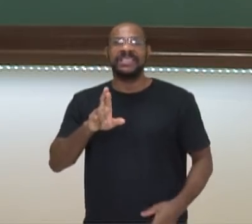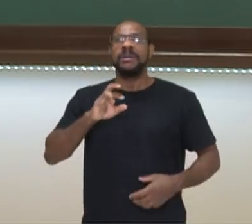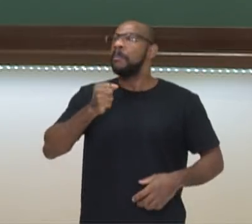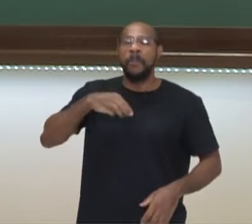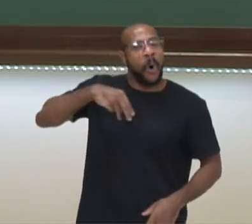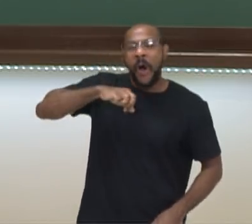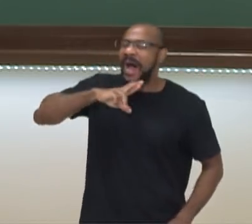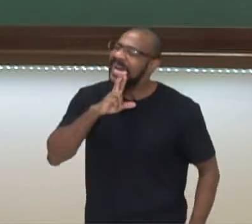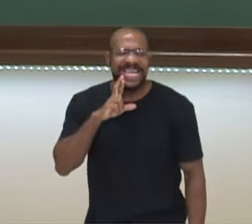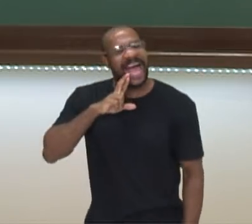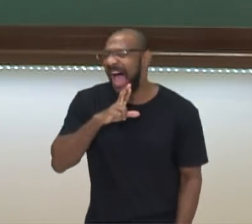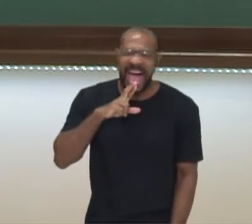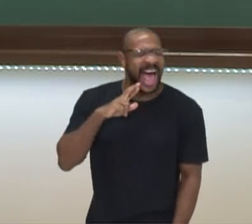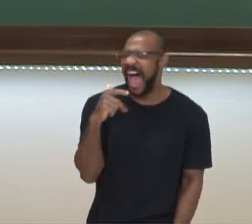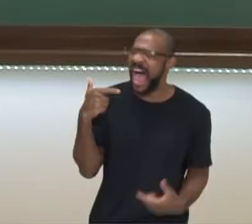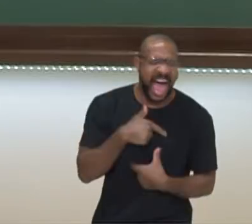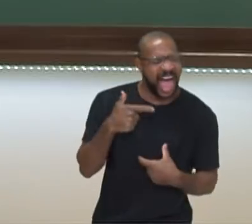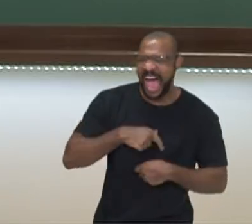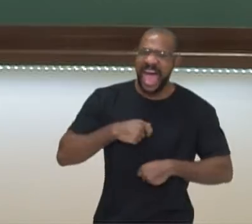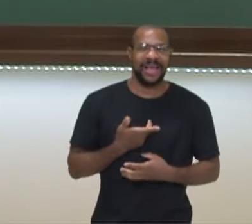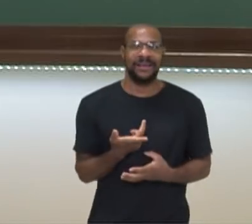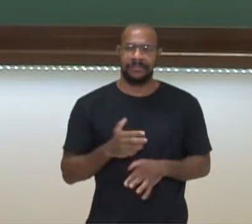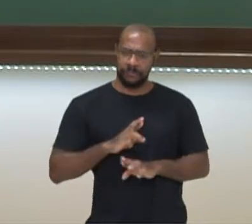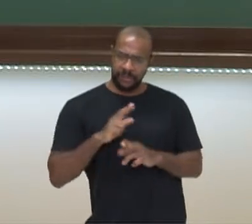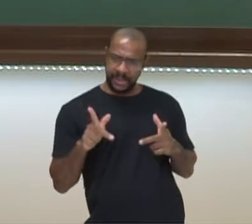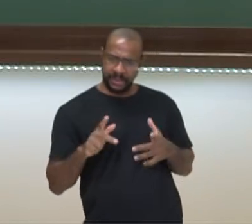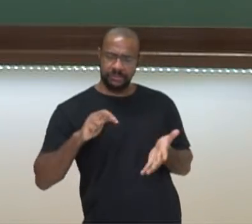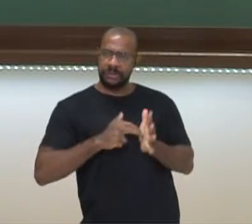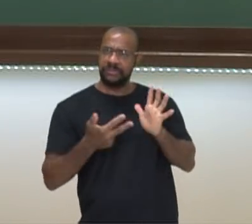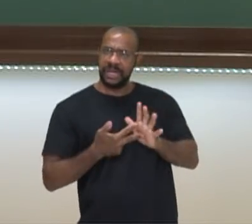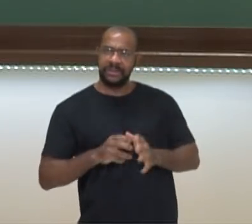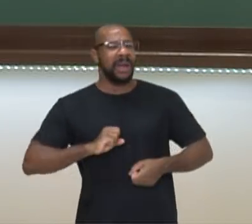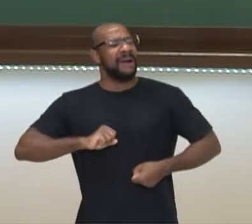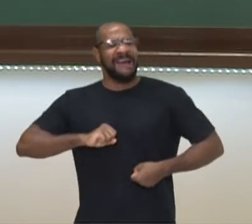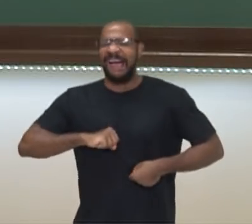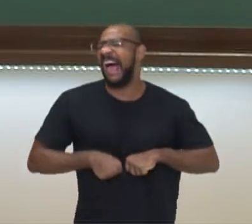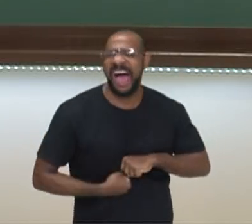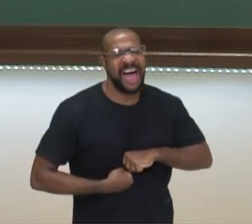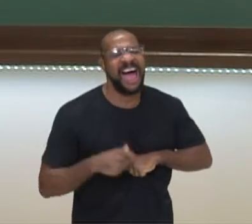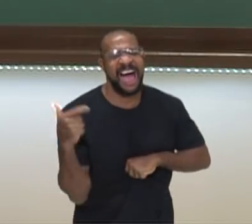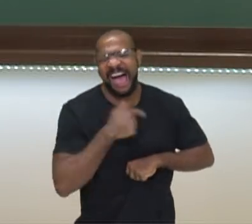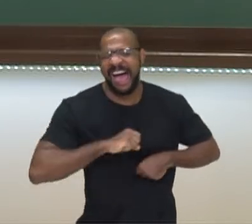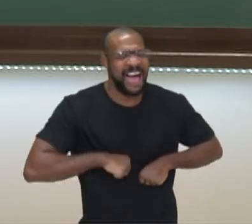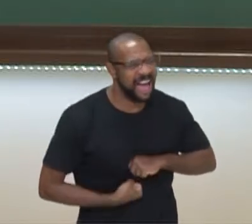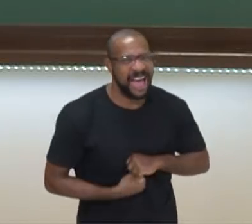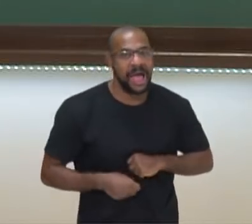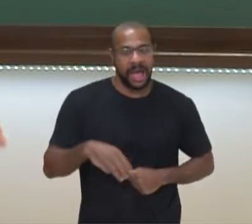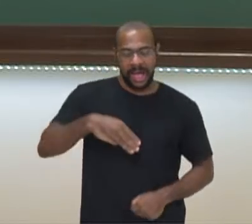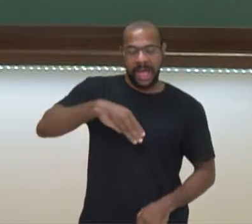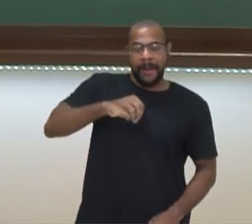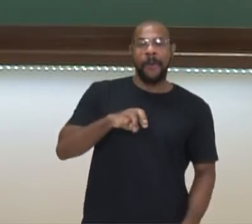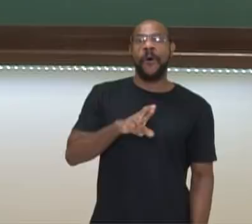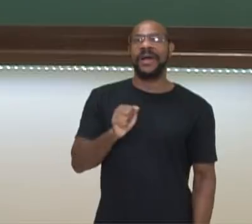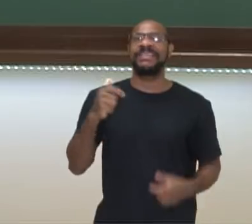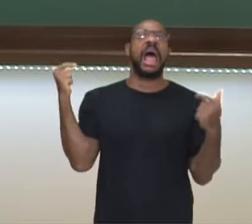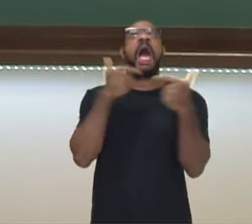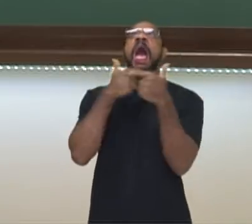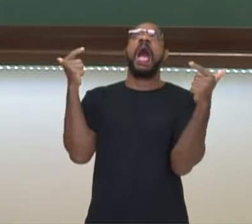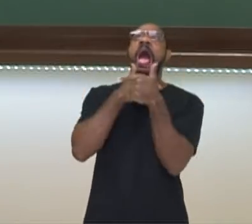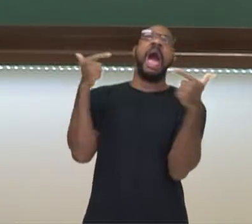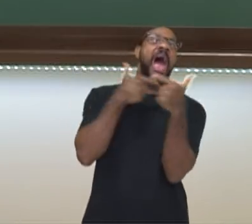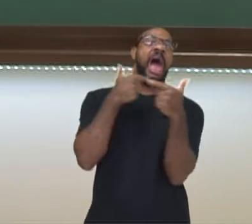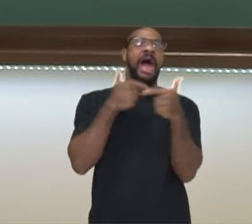humor, muita graça, e eu estava dando risada. Mas quando eu digo eu morri, morrer significa ir dessa